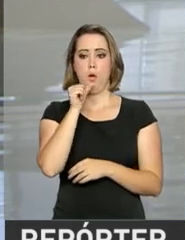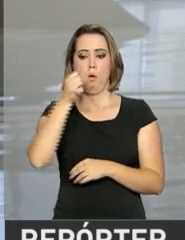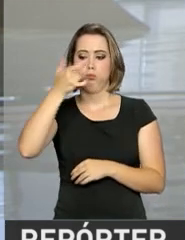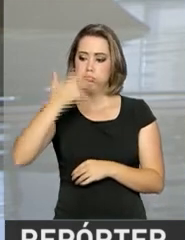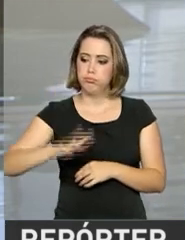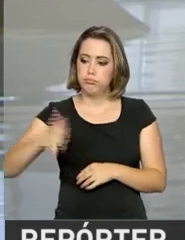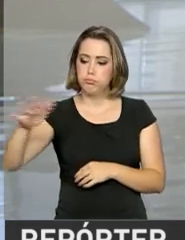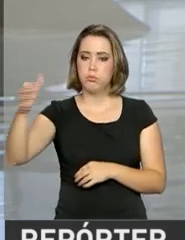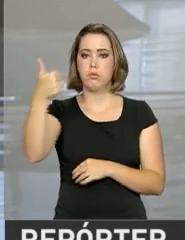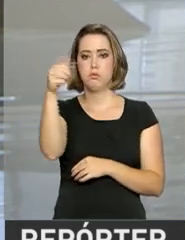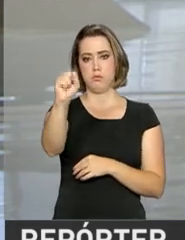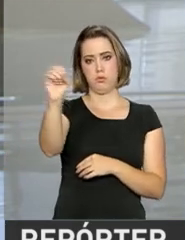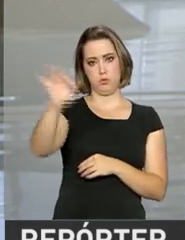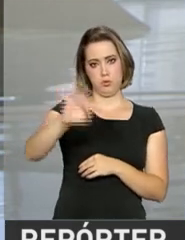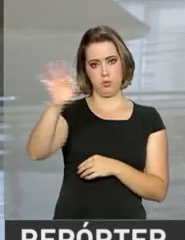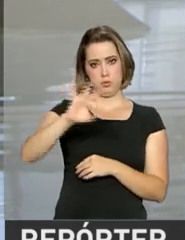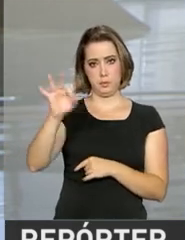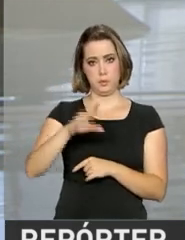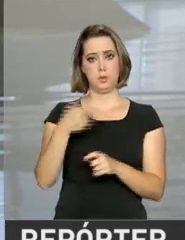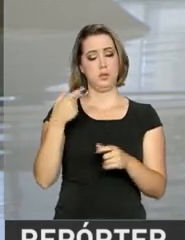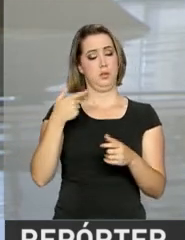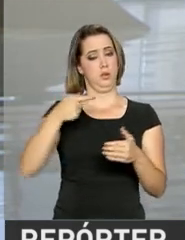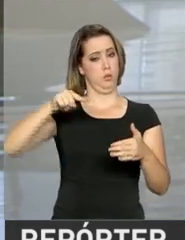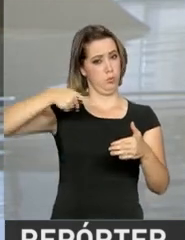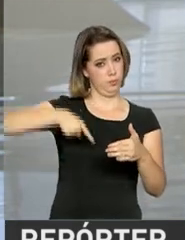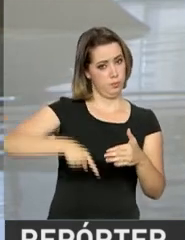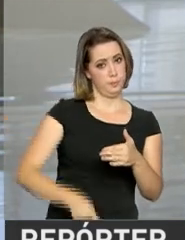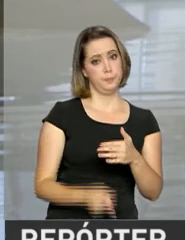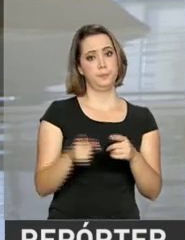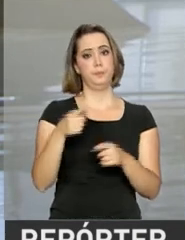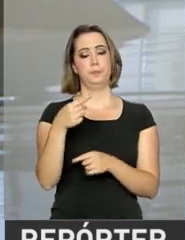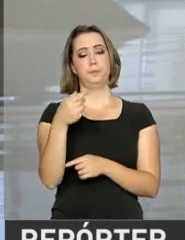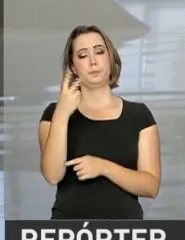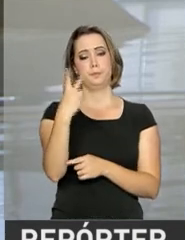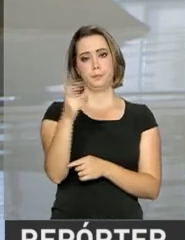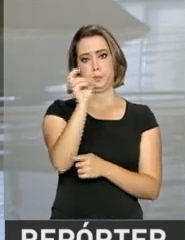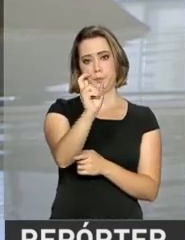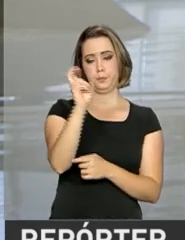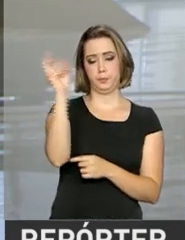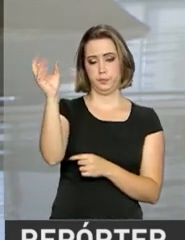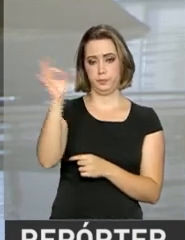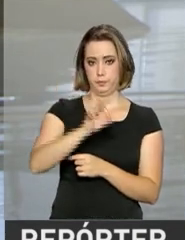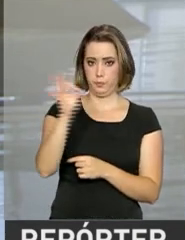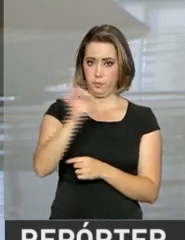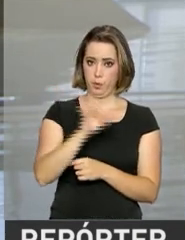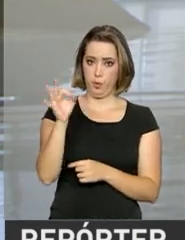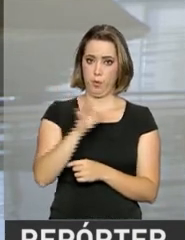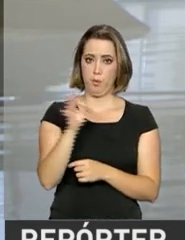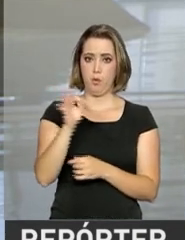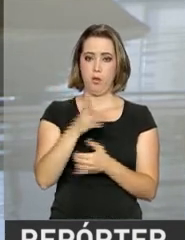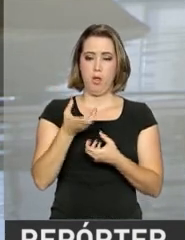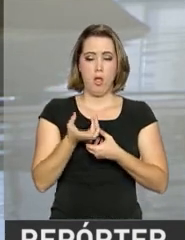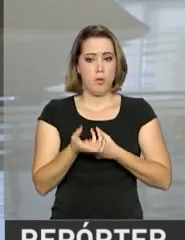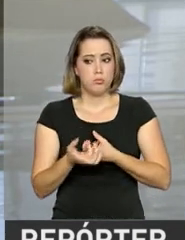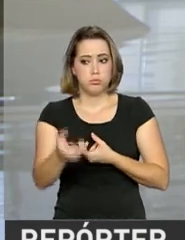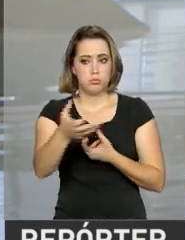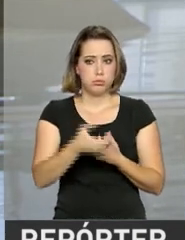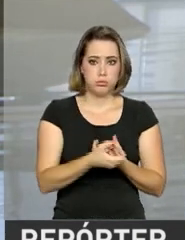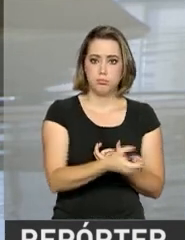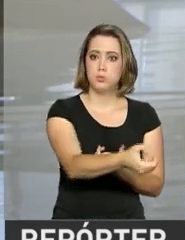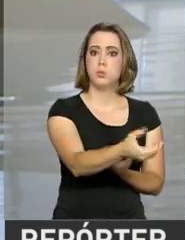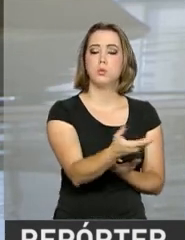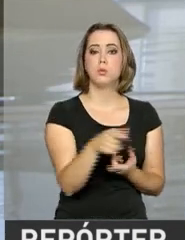construção de poços 25% coleta e escoamento de gás e petróleo 40% e nas plataformas